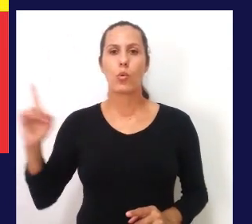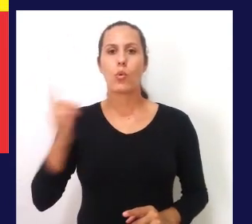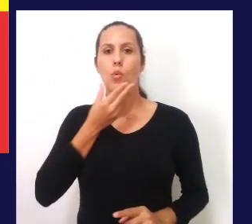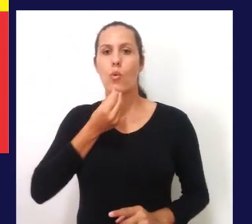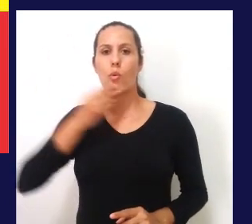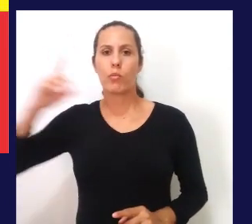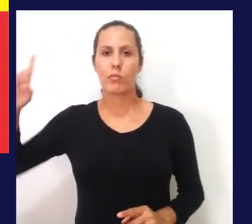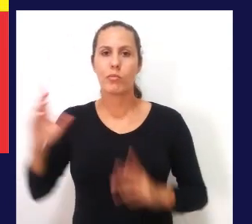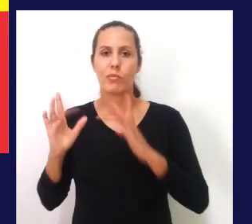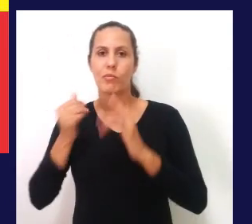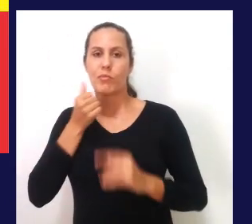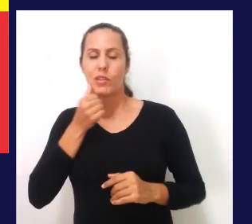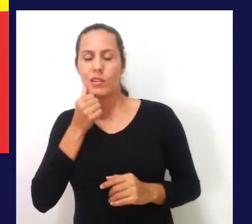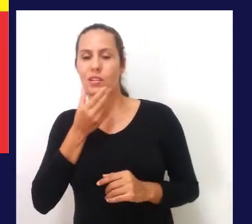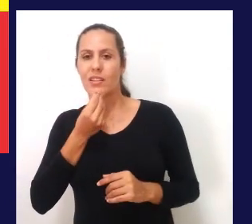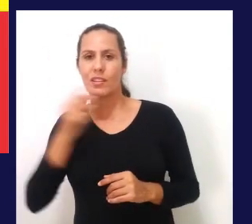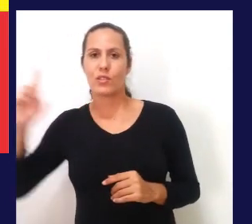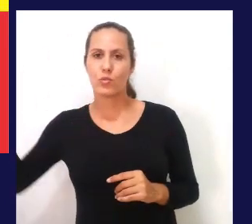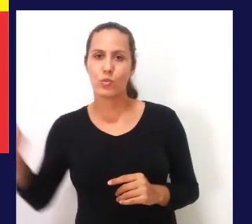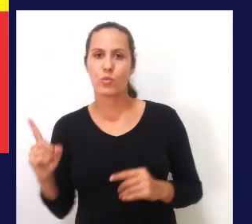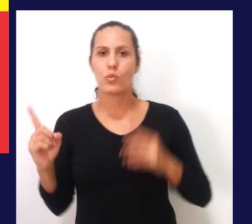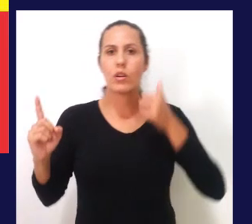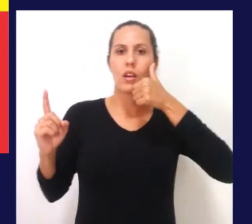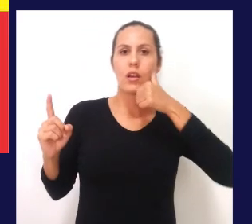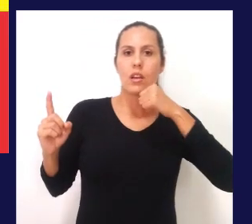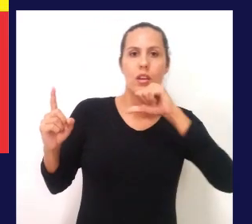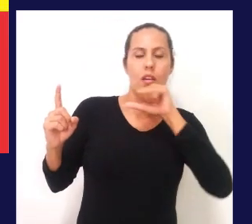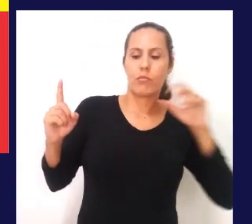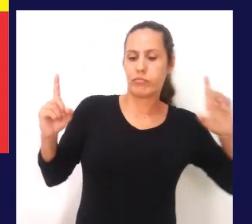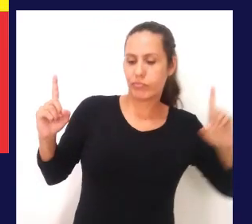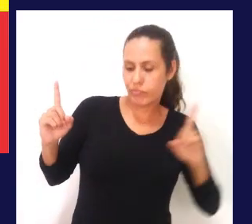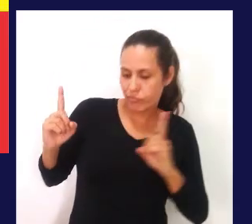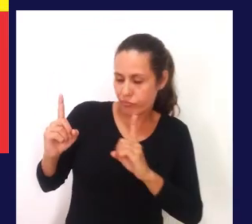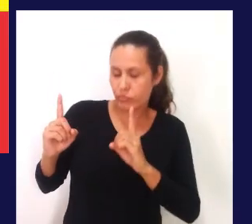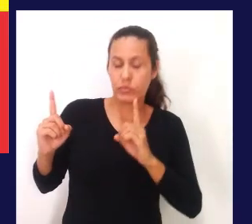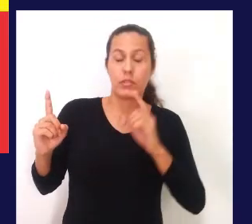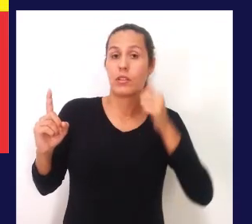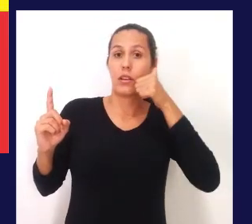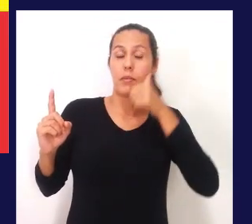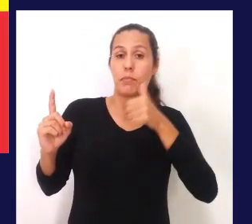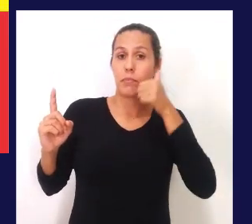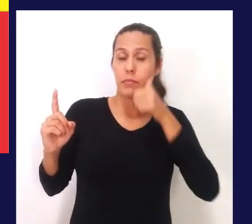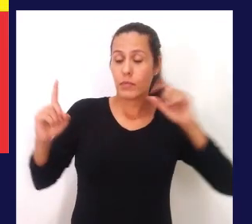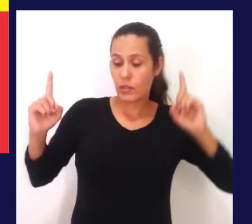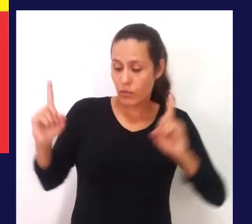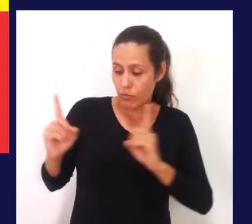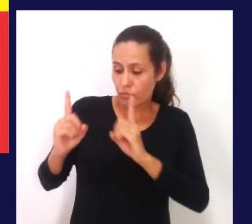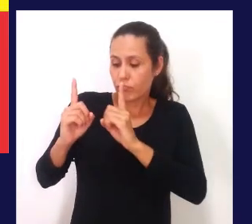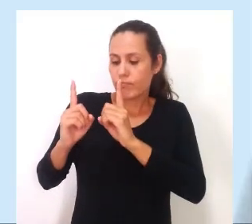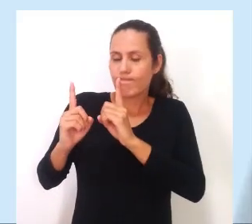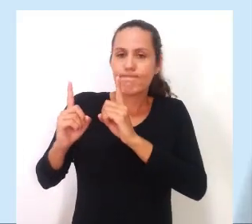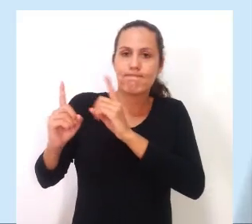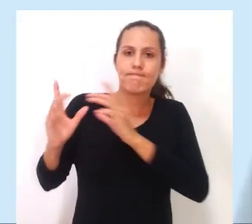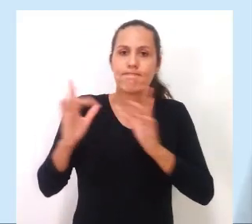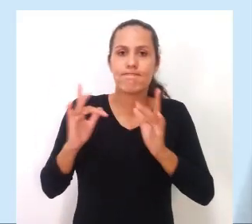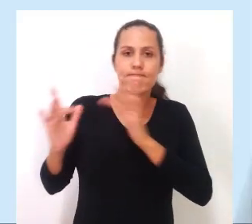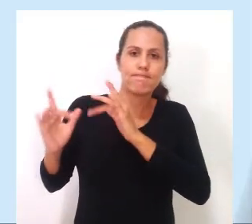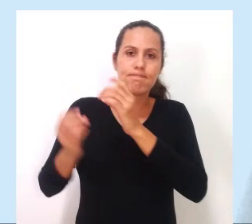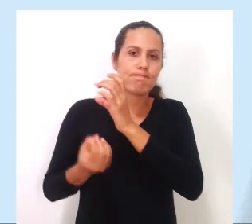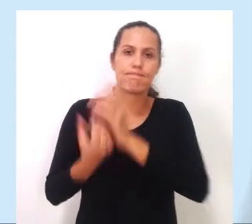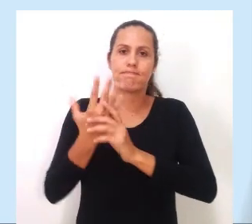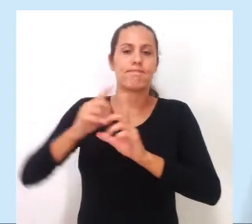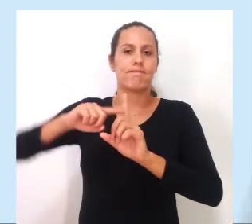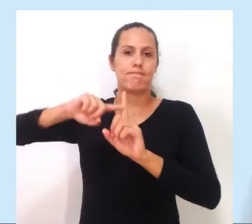jovem pai também deve ser agente na tomada de decisão. Então,